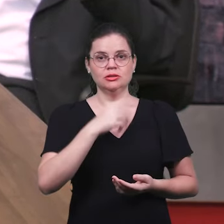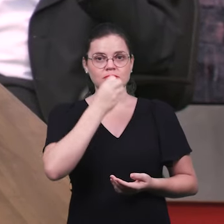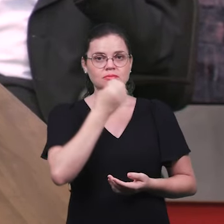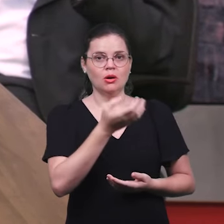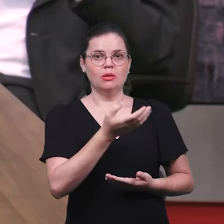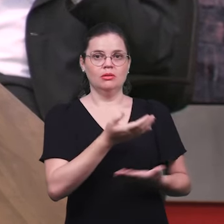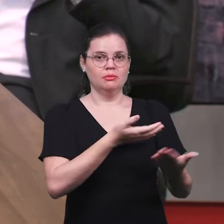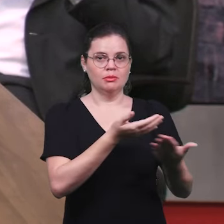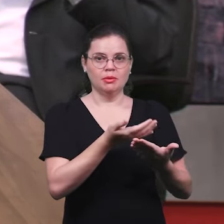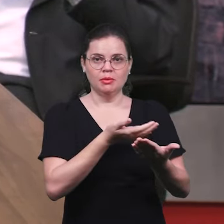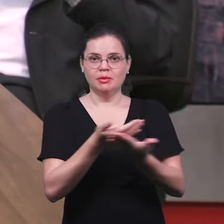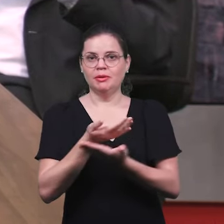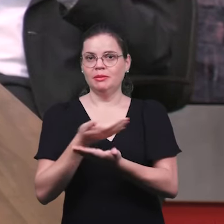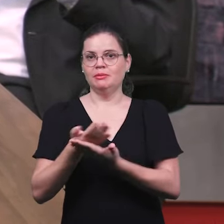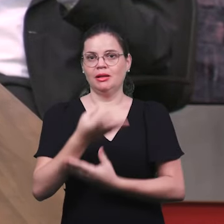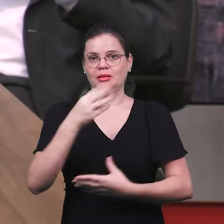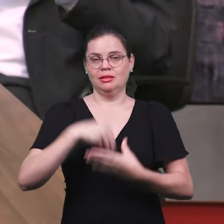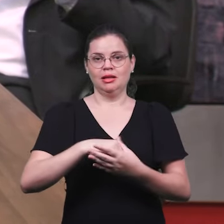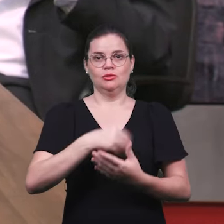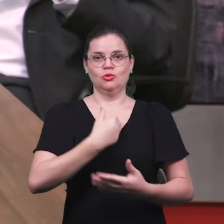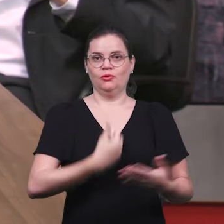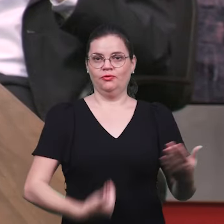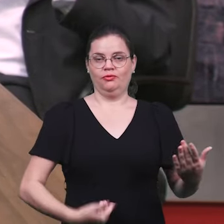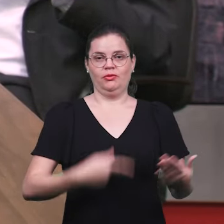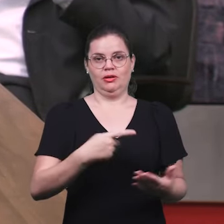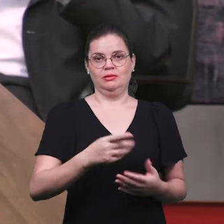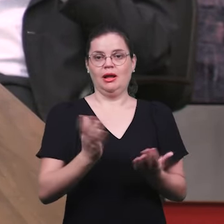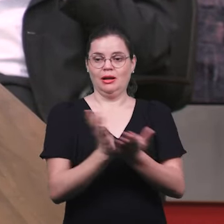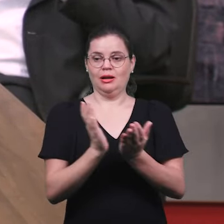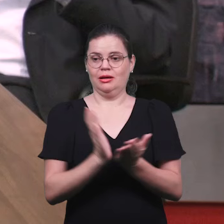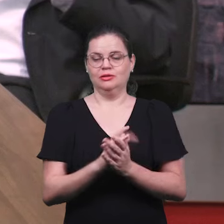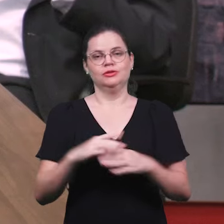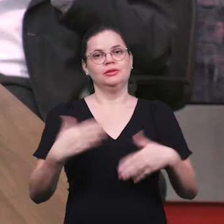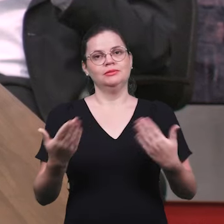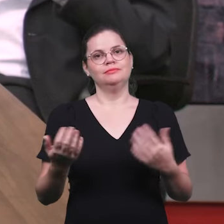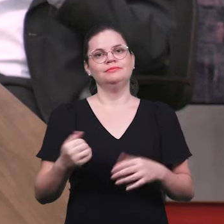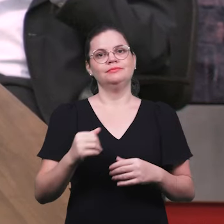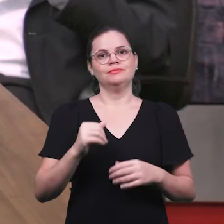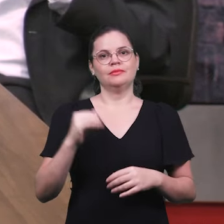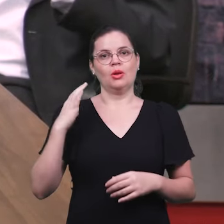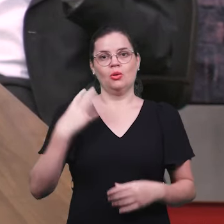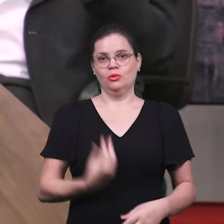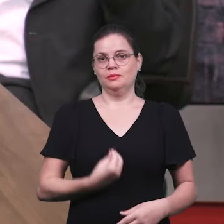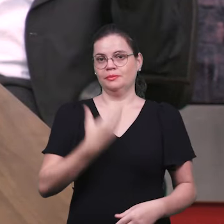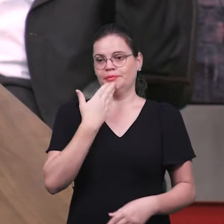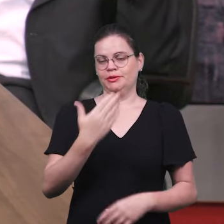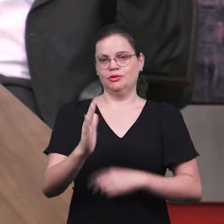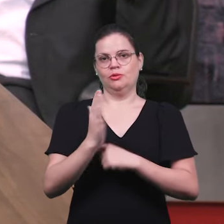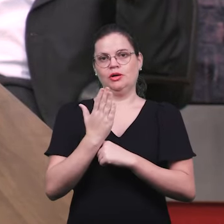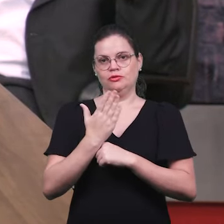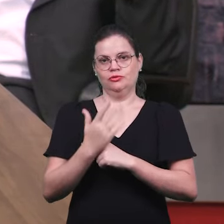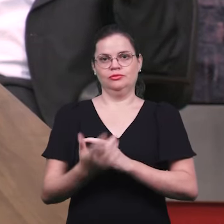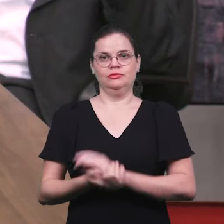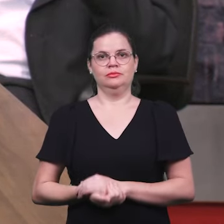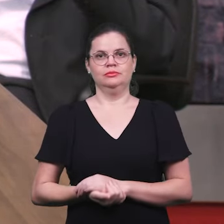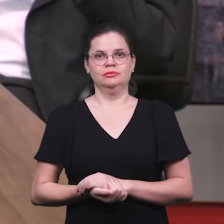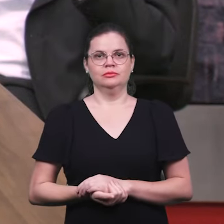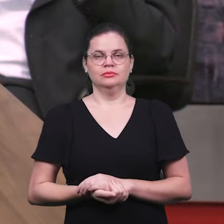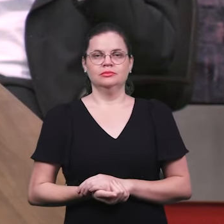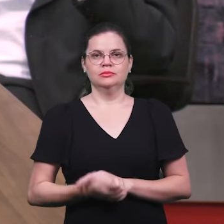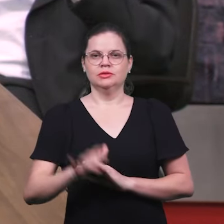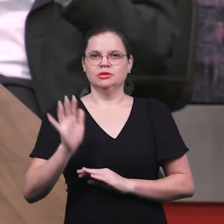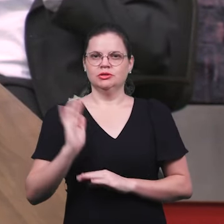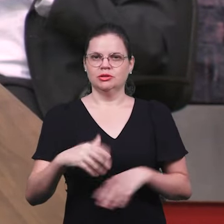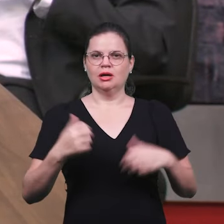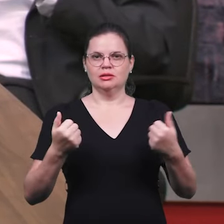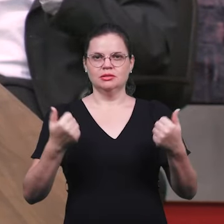com o império. Isso. Então, Constantino pediu ajuda. Nós já falamos isso aqui em outro episódio, essa parte